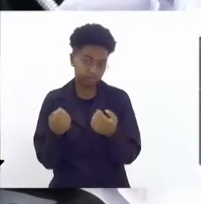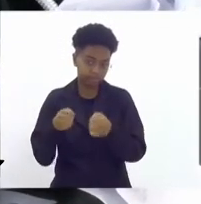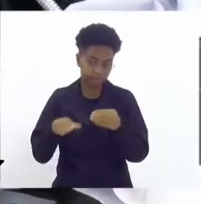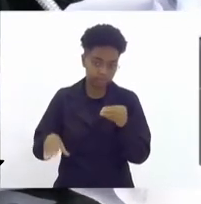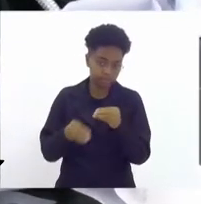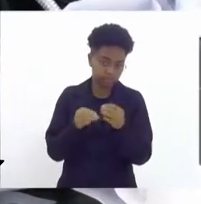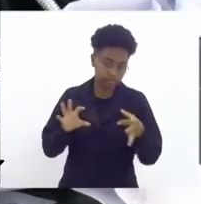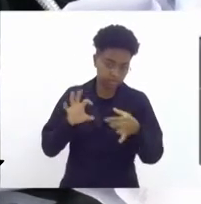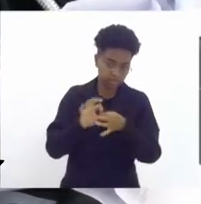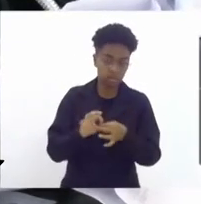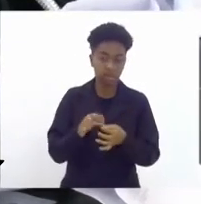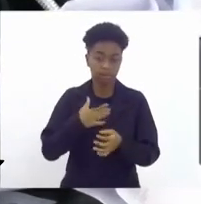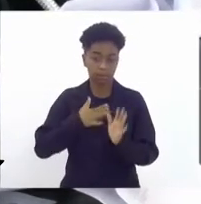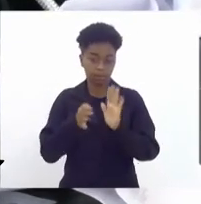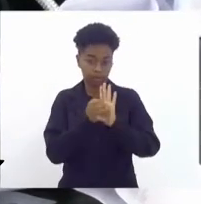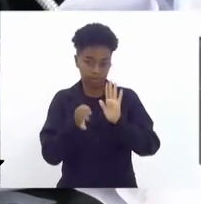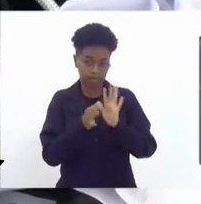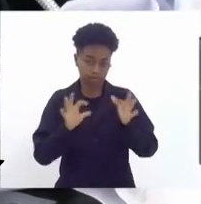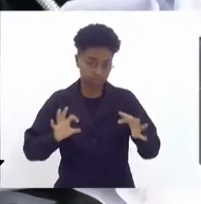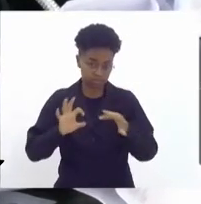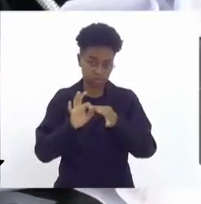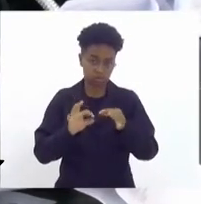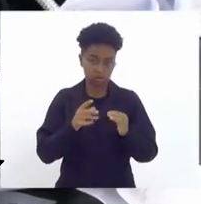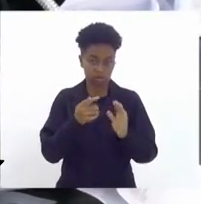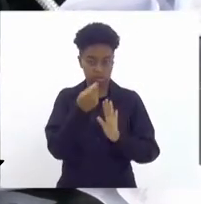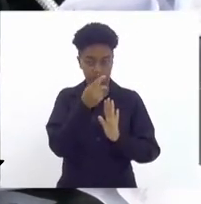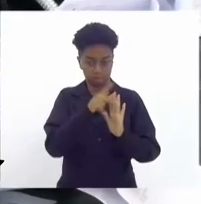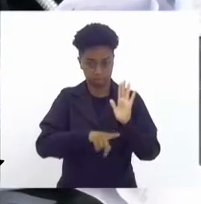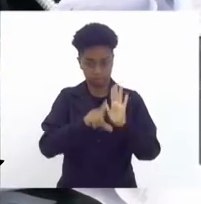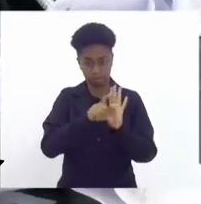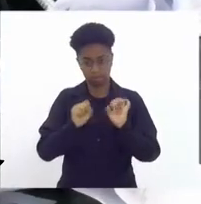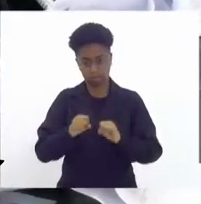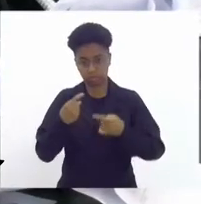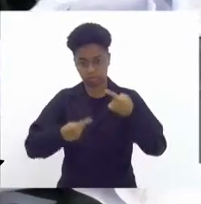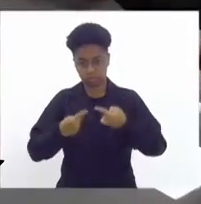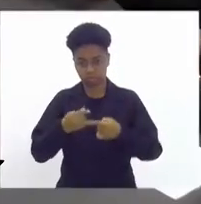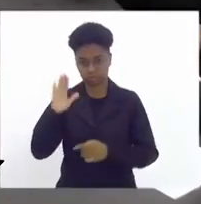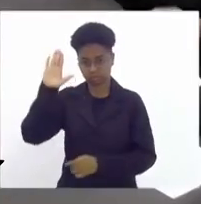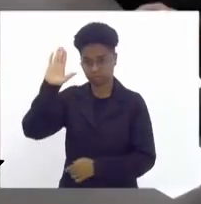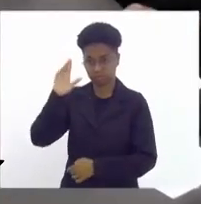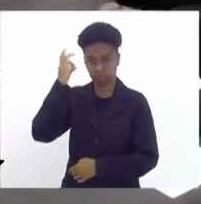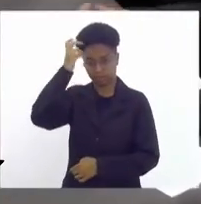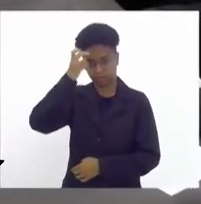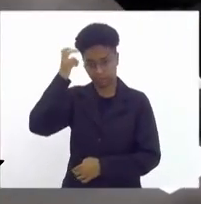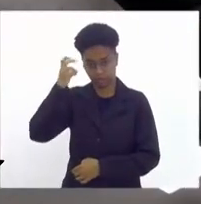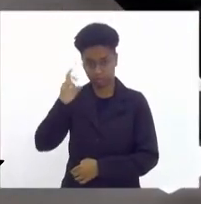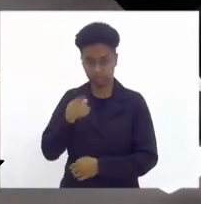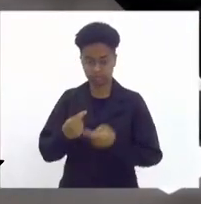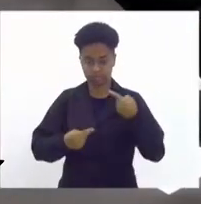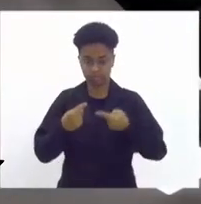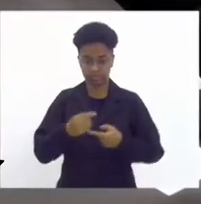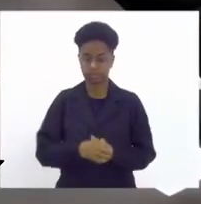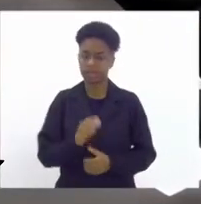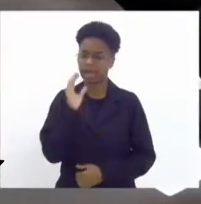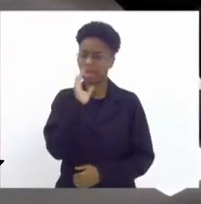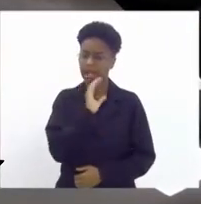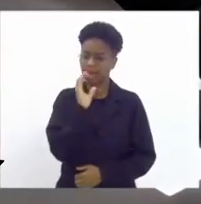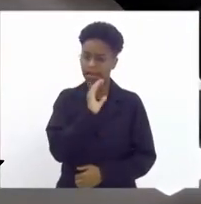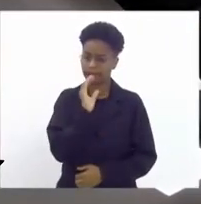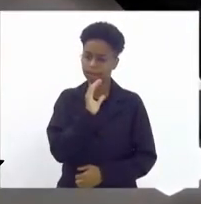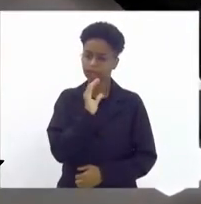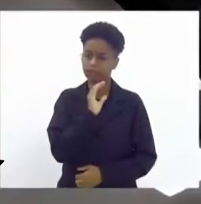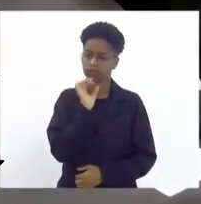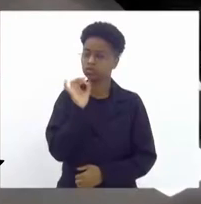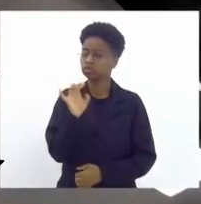Meu parecer é pela anexação por conta disso. Então, em discussão. Para discutir, presidente. Para discutir, deputada Verônica. Presidente, muito rapidamente,